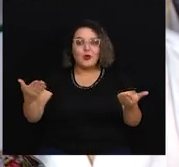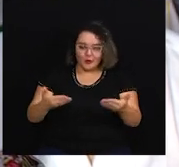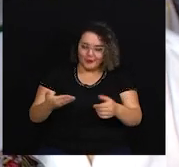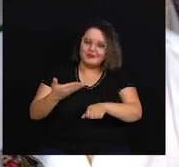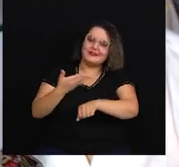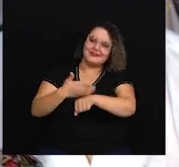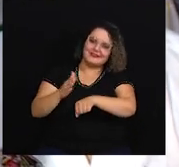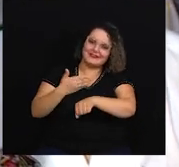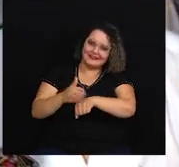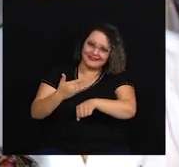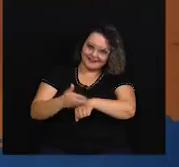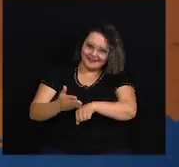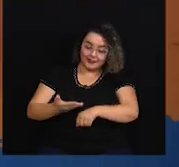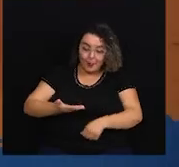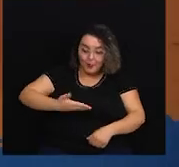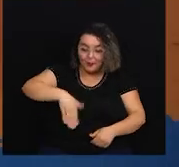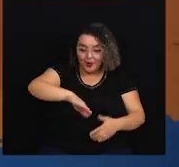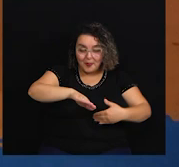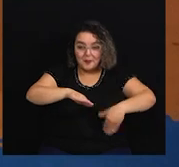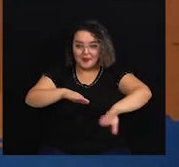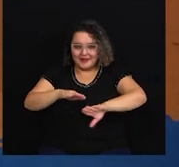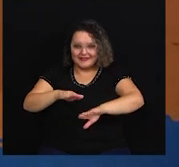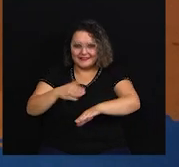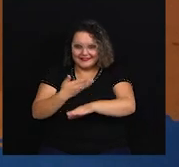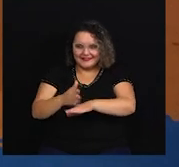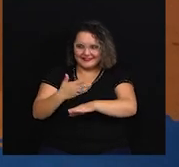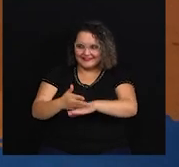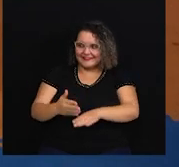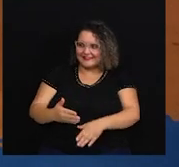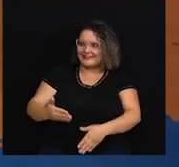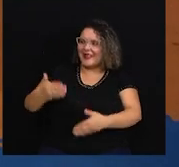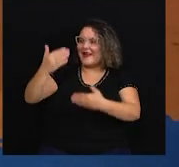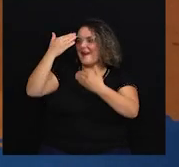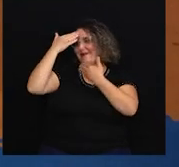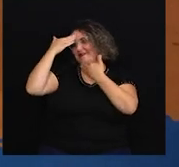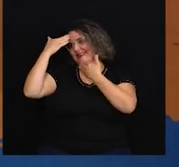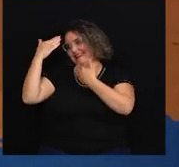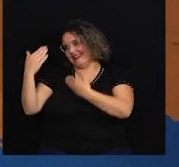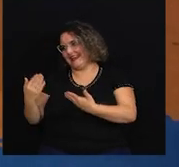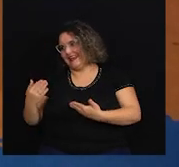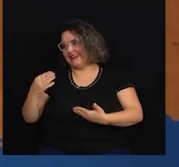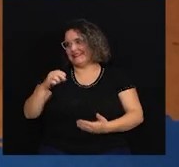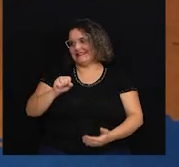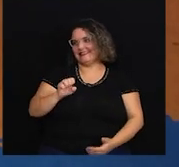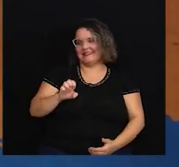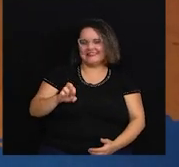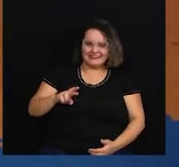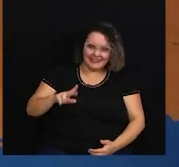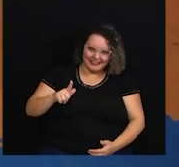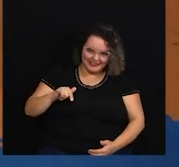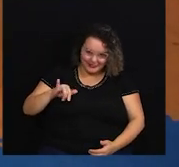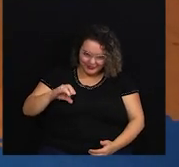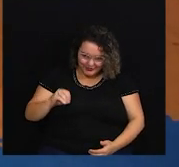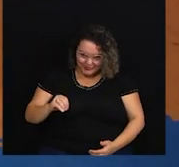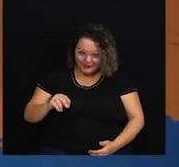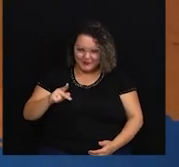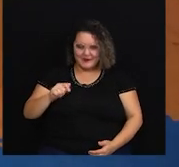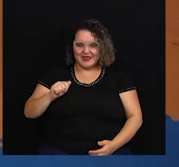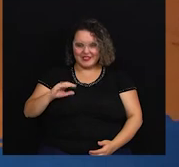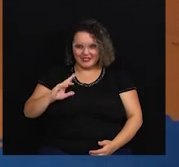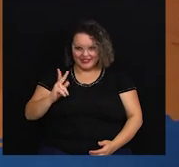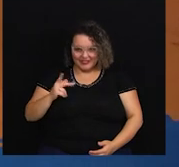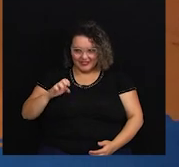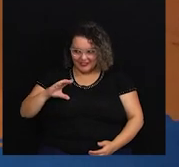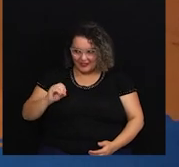de Taekwondo Sérgio Pacheco Muitíssimo obrigado por atender o convite da nossa equipe